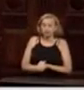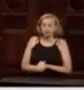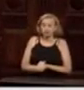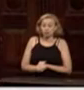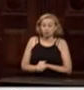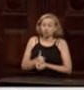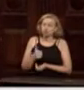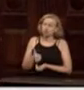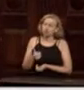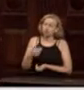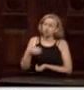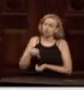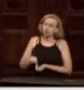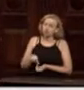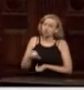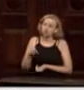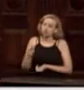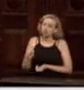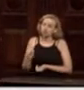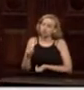Em 1984,